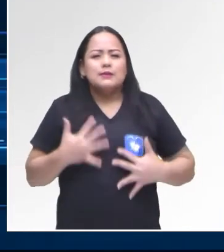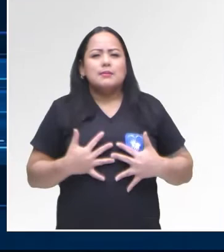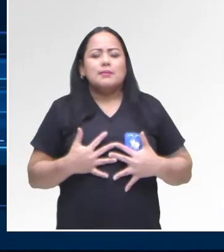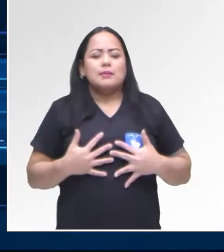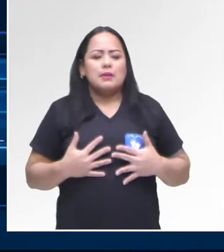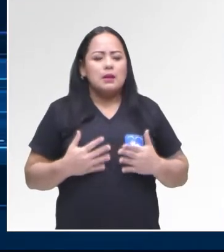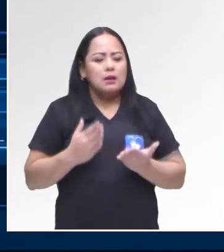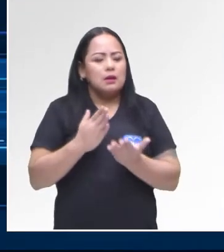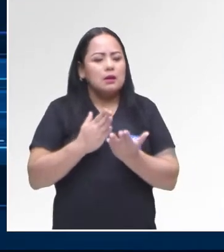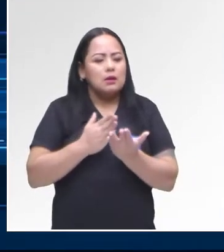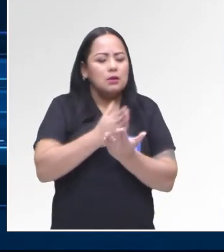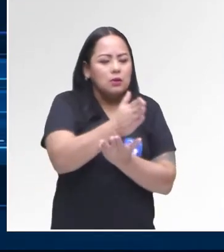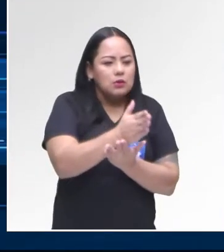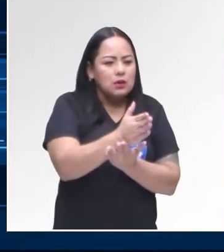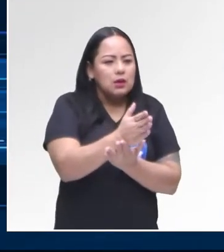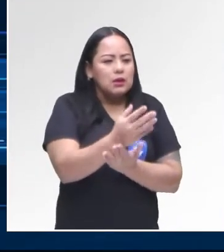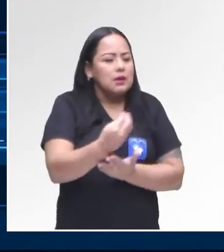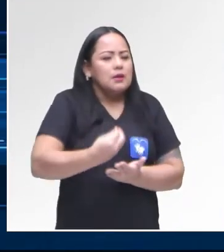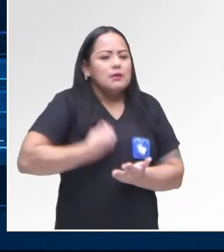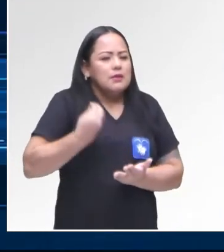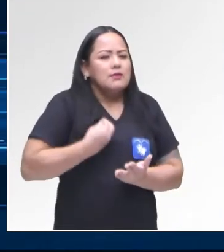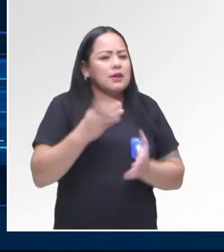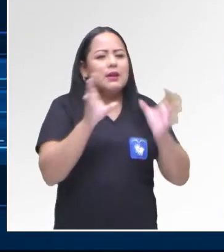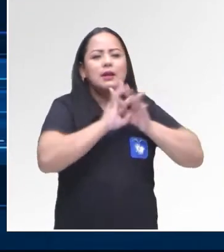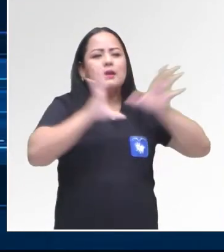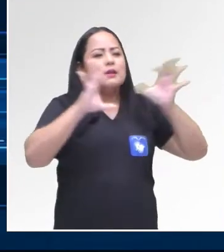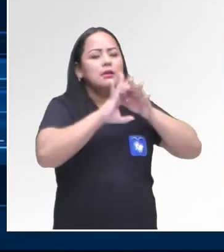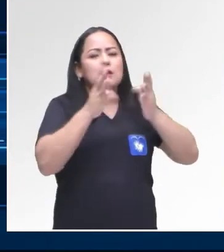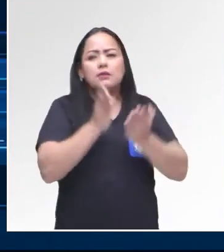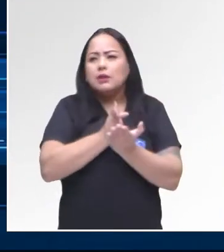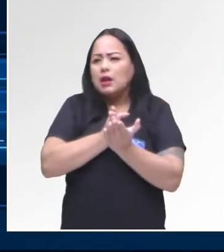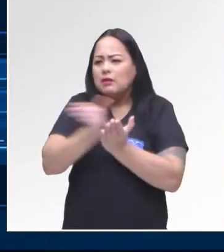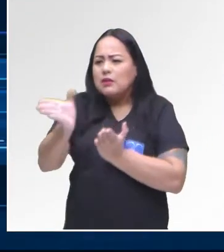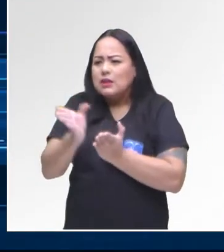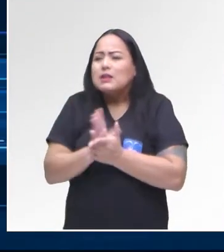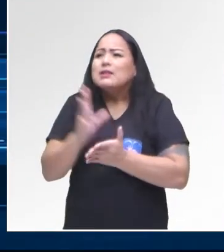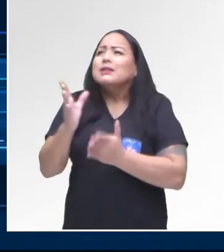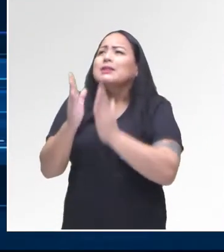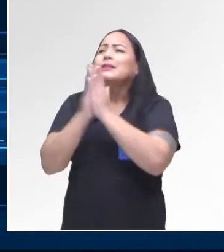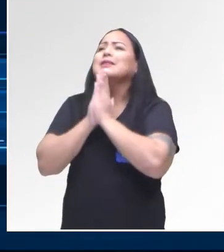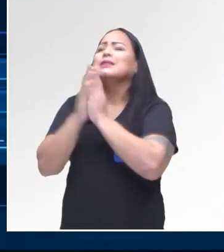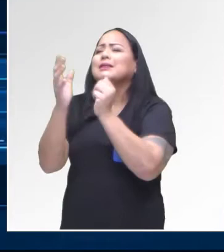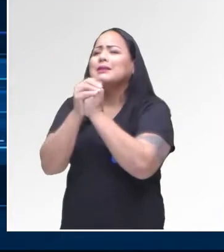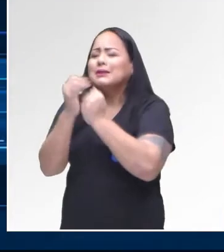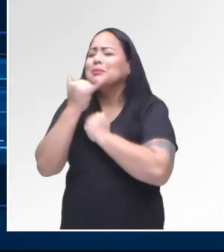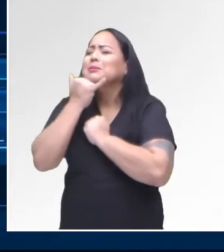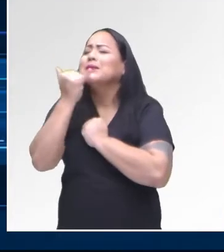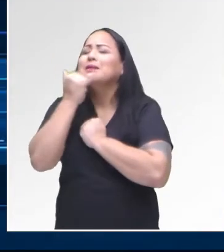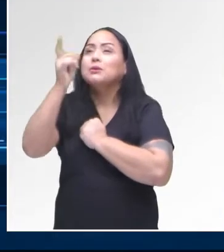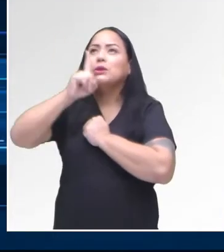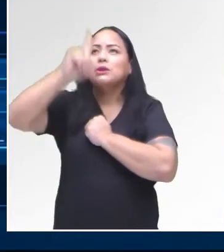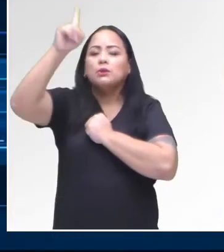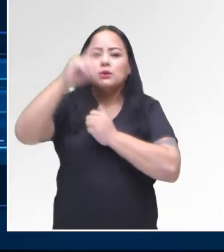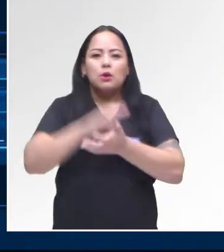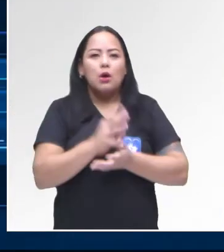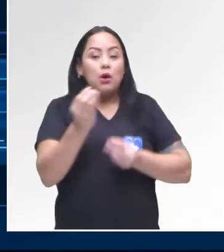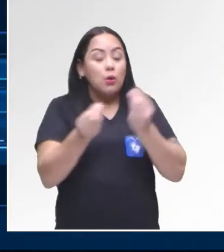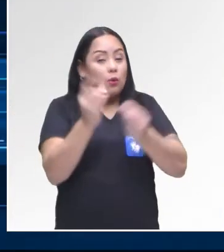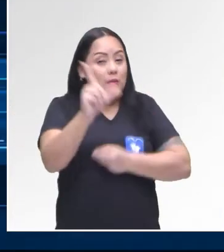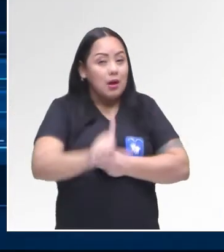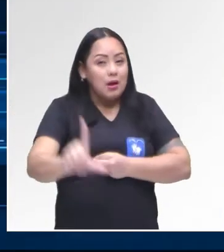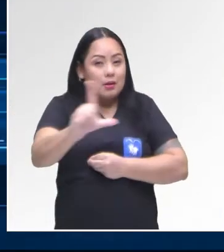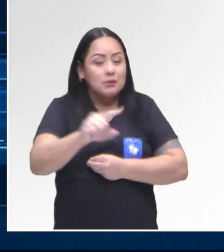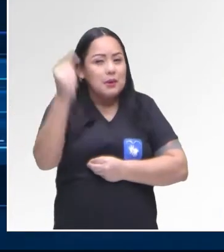viver aquela coisa ali, desregrada, a hora ele tem que recorrer. Barroco, olha só. Olha como a literatura vem acompanhando